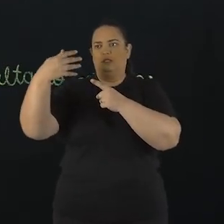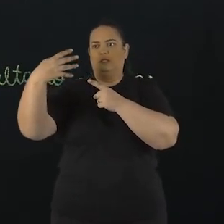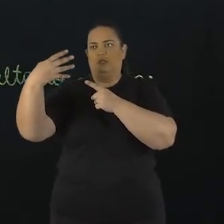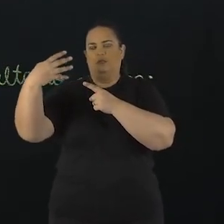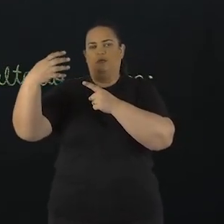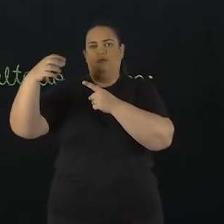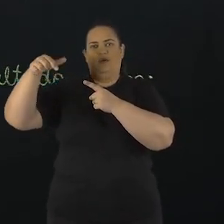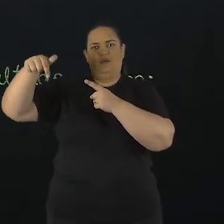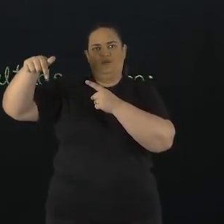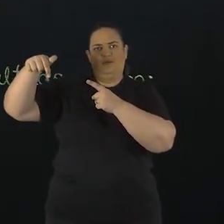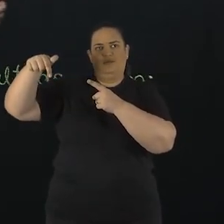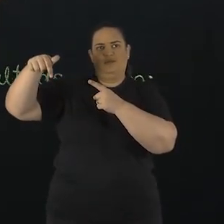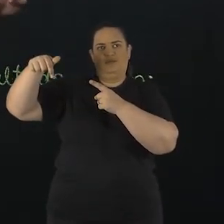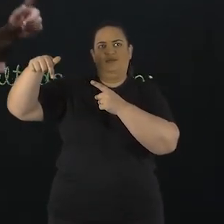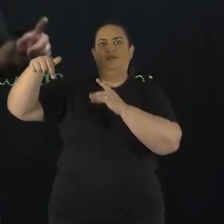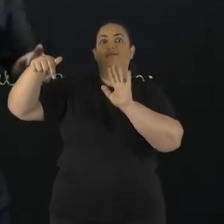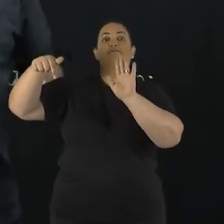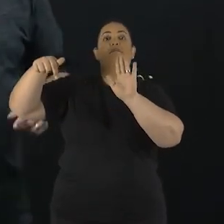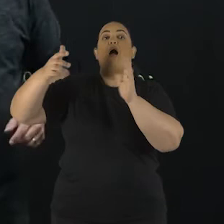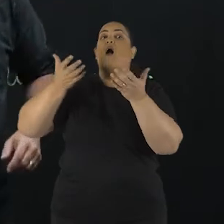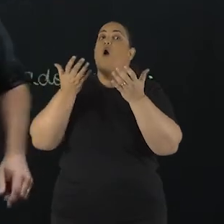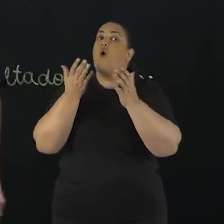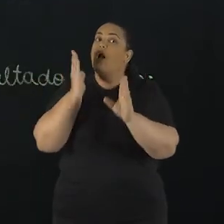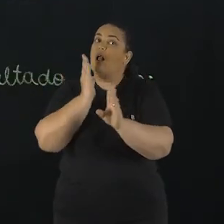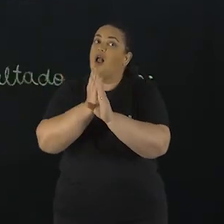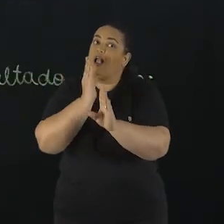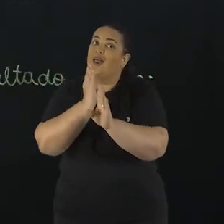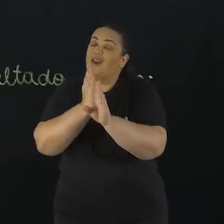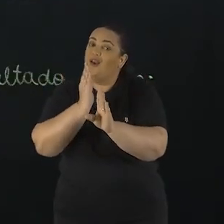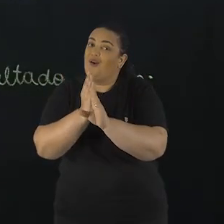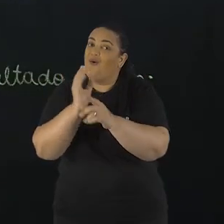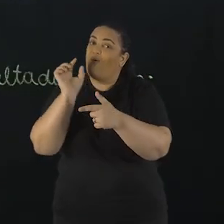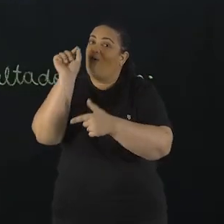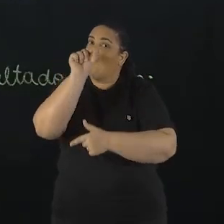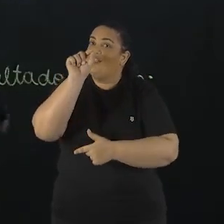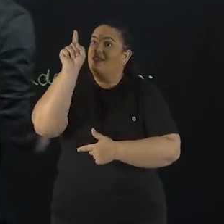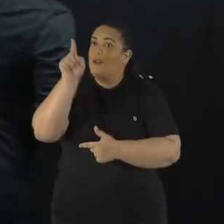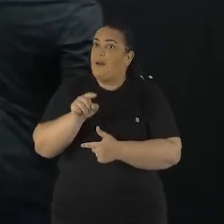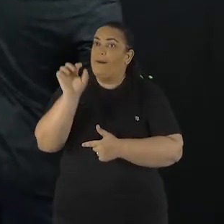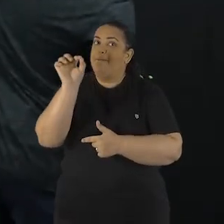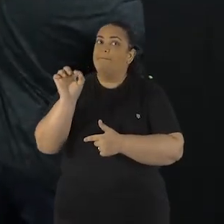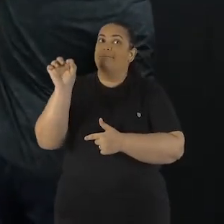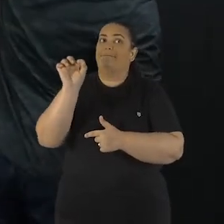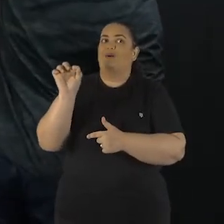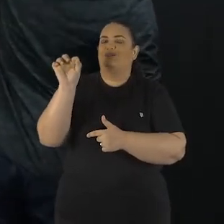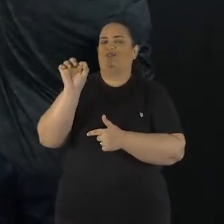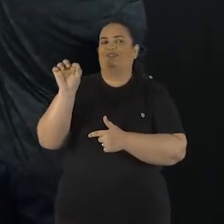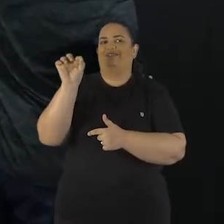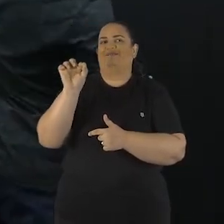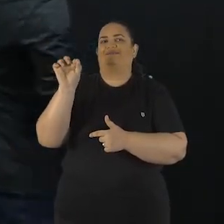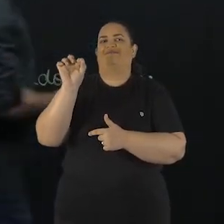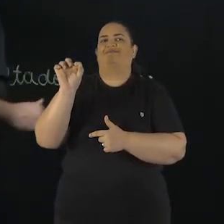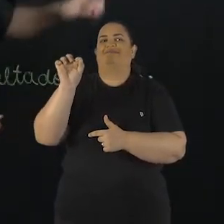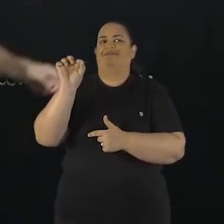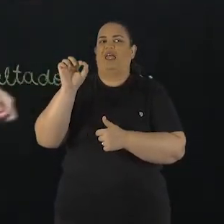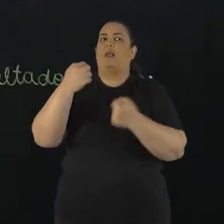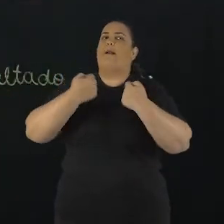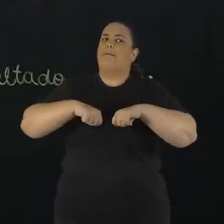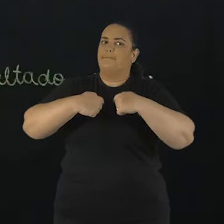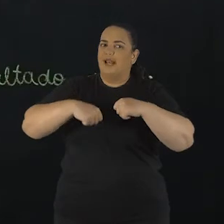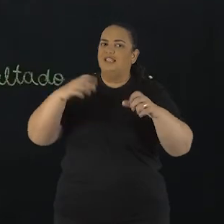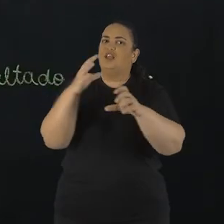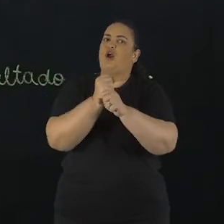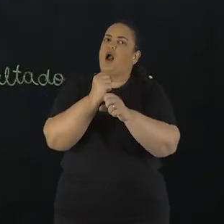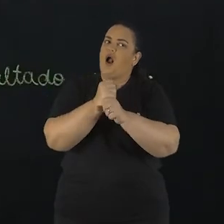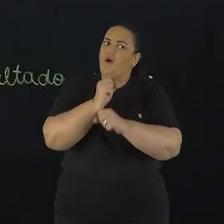0,147. E aí, como a questão, de novo, ela pede que a gente coloque na forma percentual,